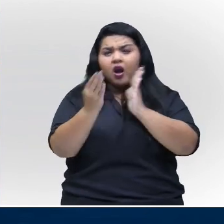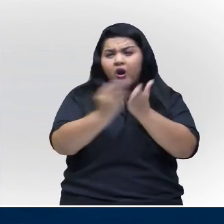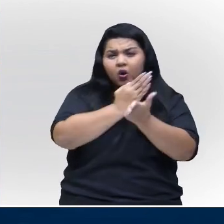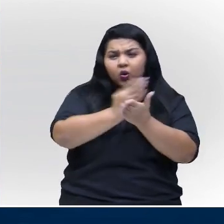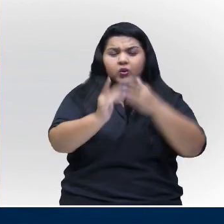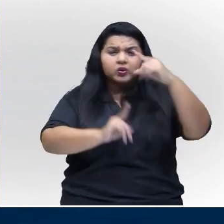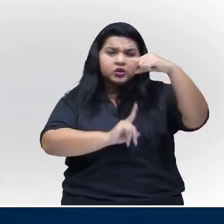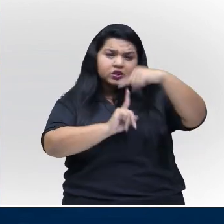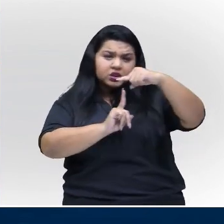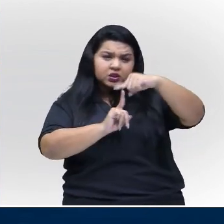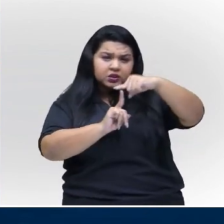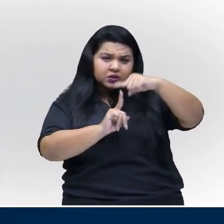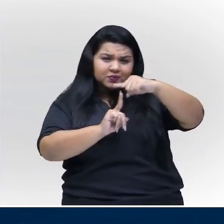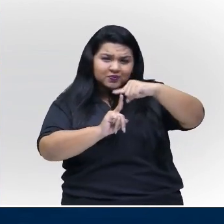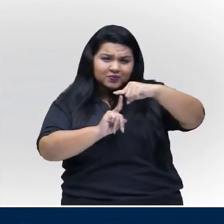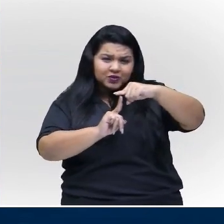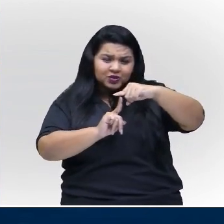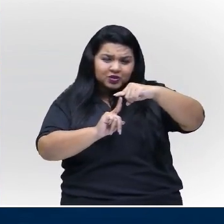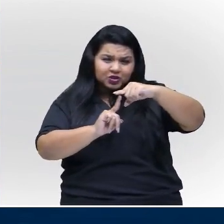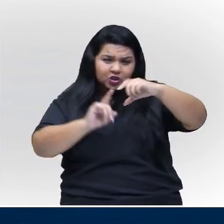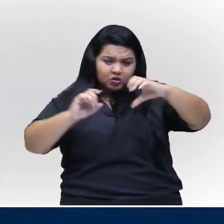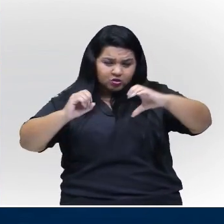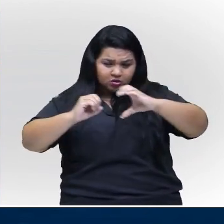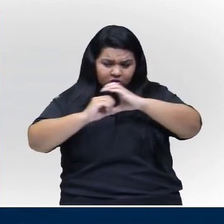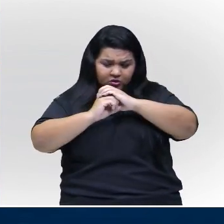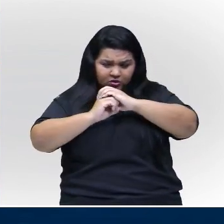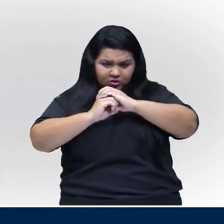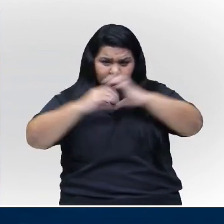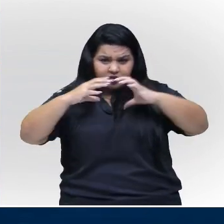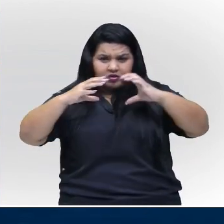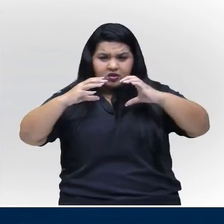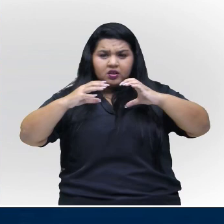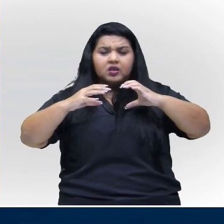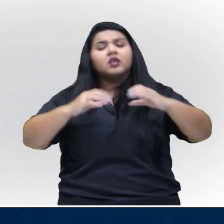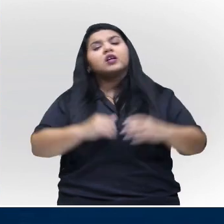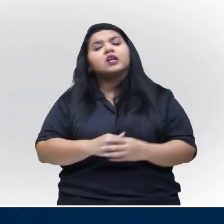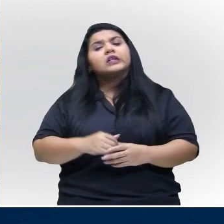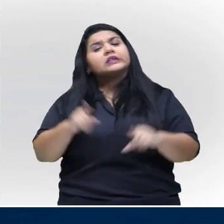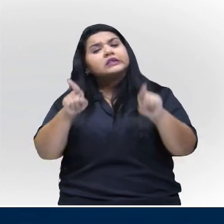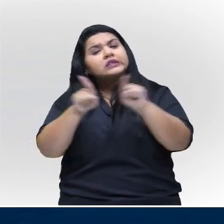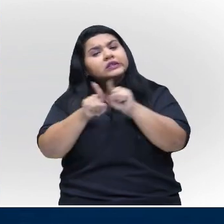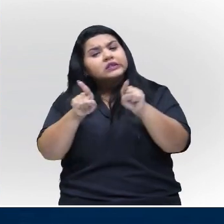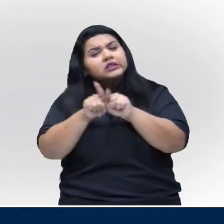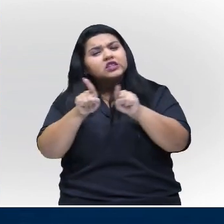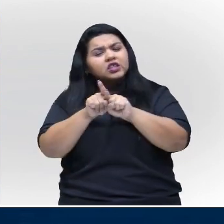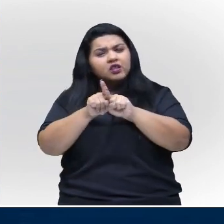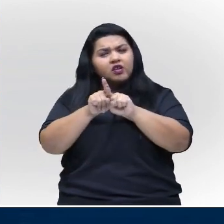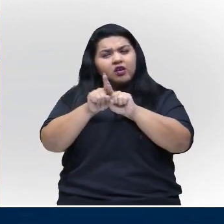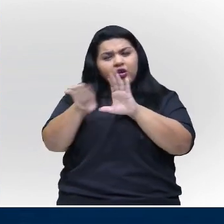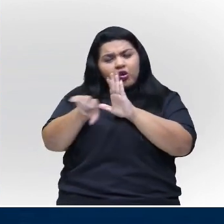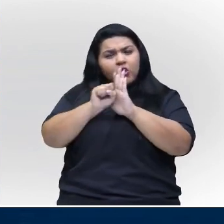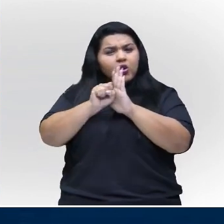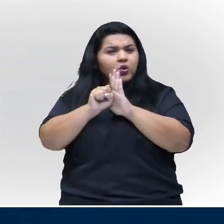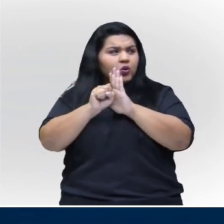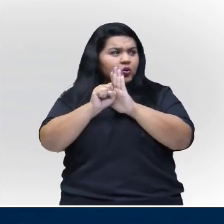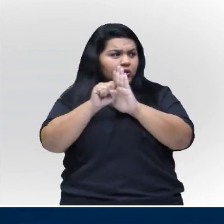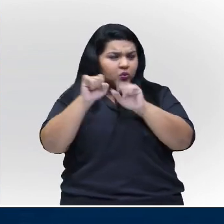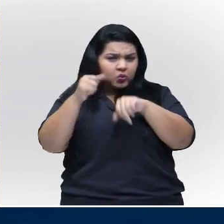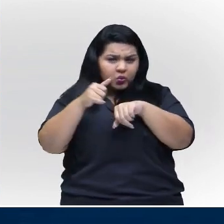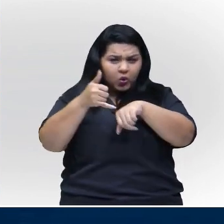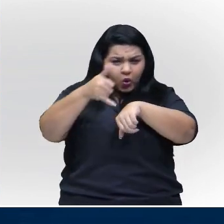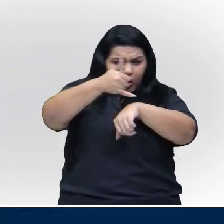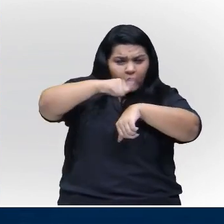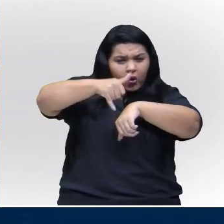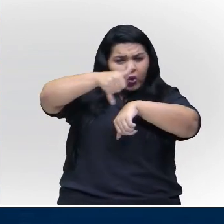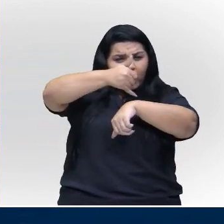tipos de enzimas digestivas. E além das enzimas que degradam gorduras e aminoácidos, eles possuem